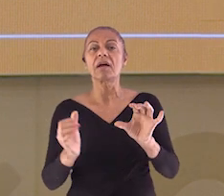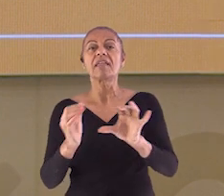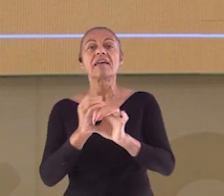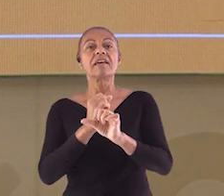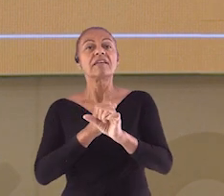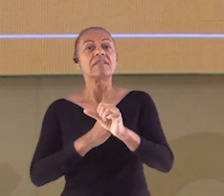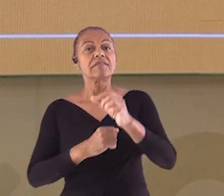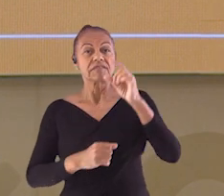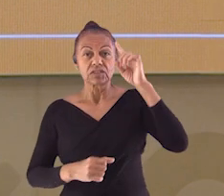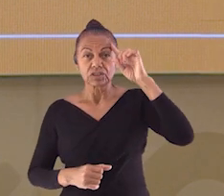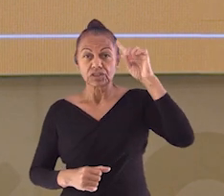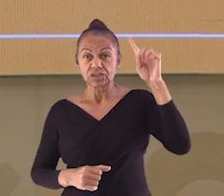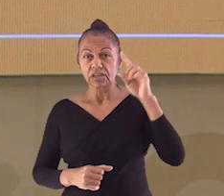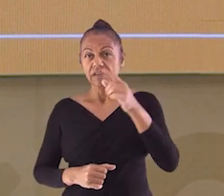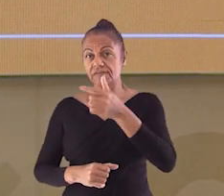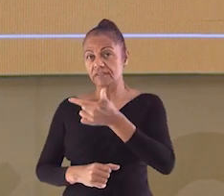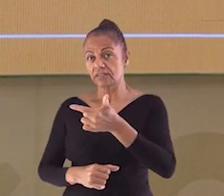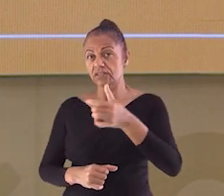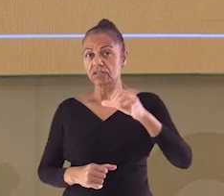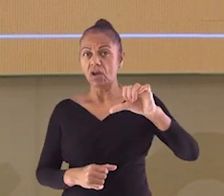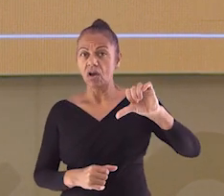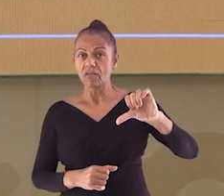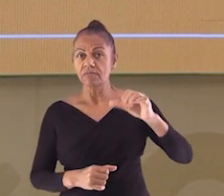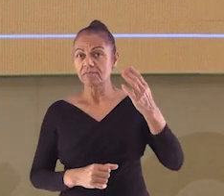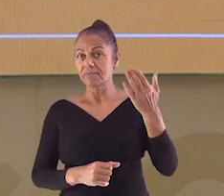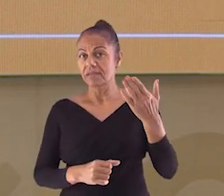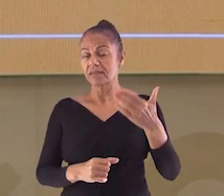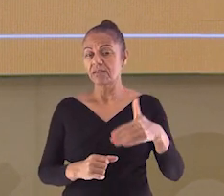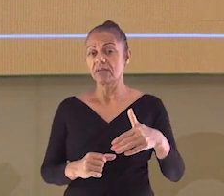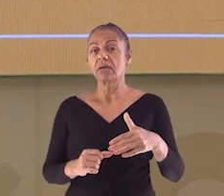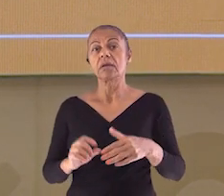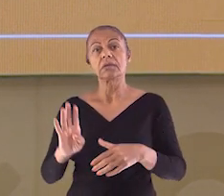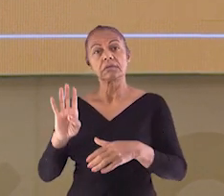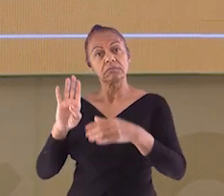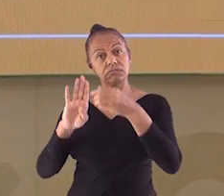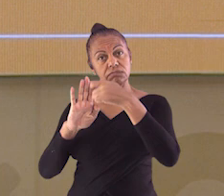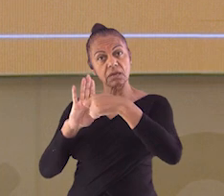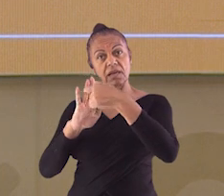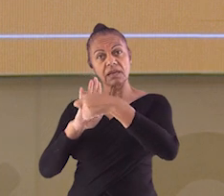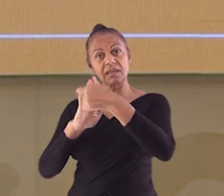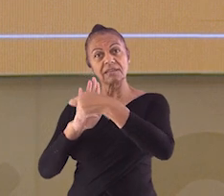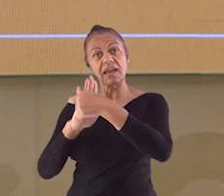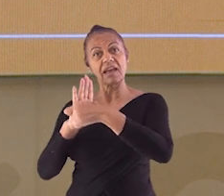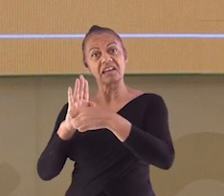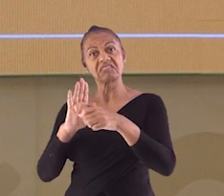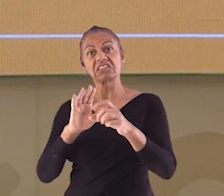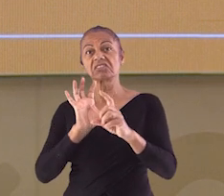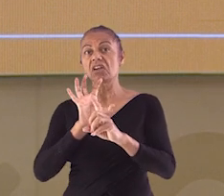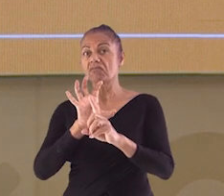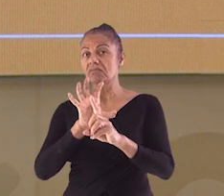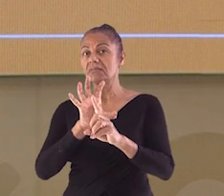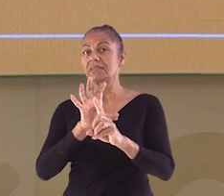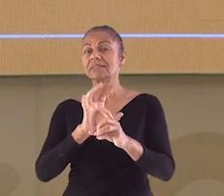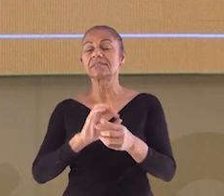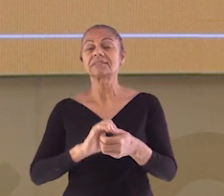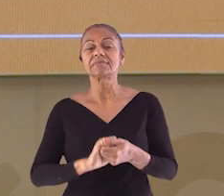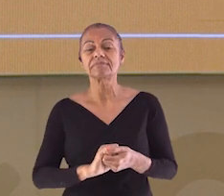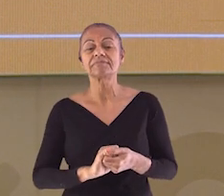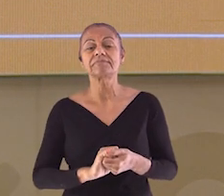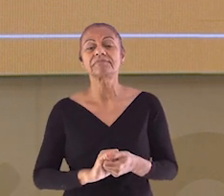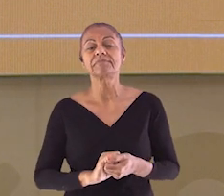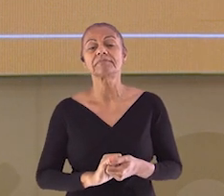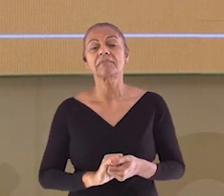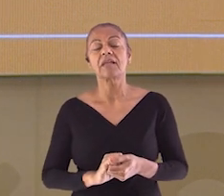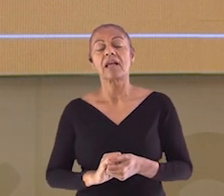meio, tendo influenciado muitos calendários que surgiram ao longo da história. Muitos deles tiveram a Lua como